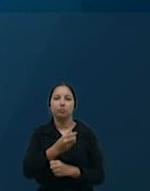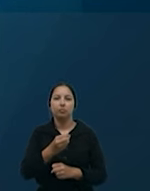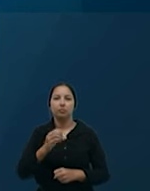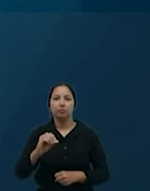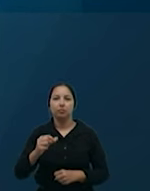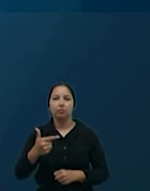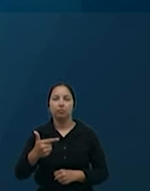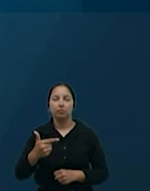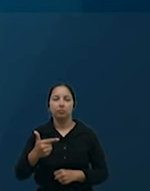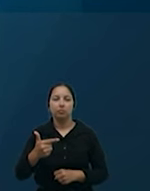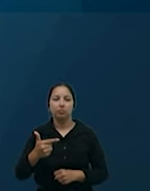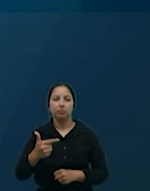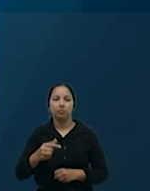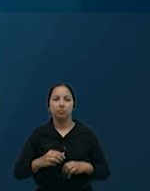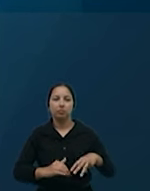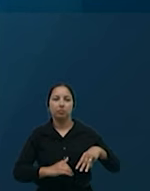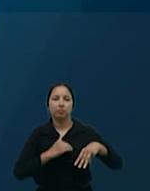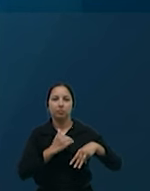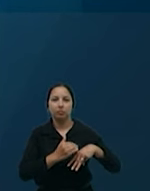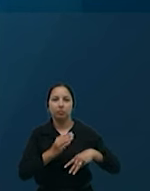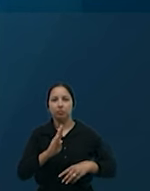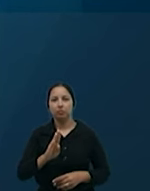do ministro Benedito Gonçalves,